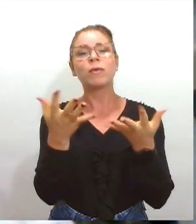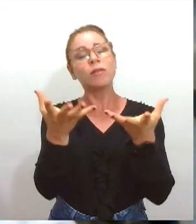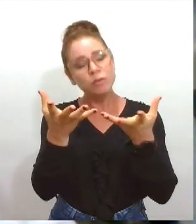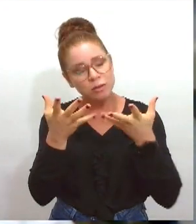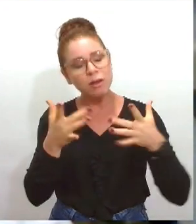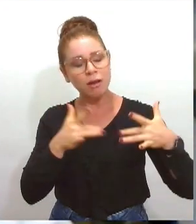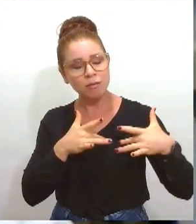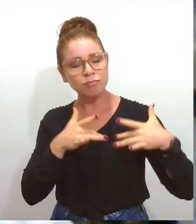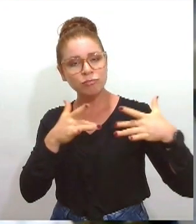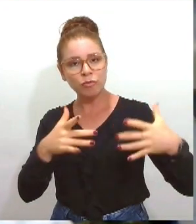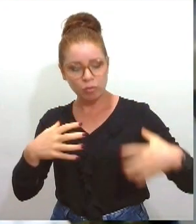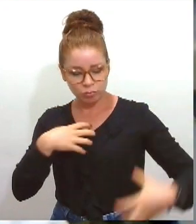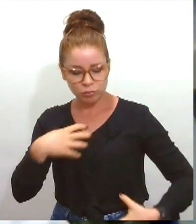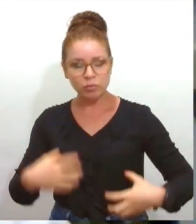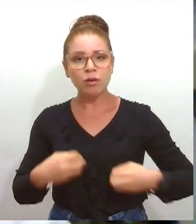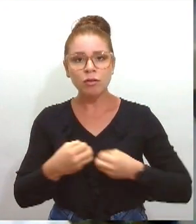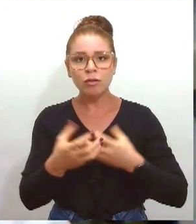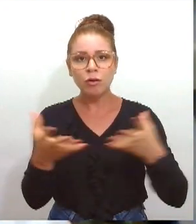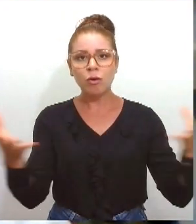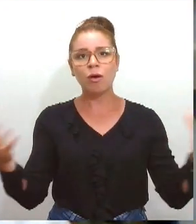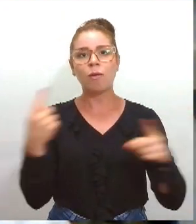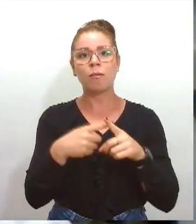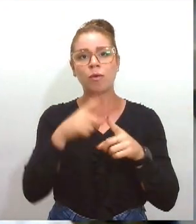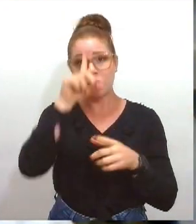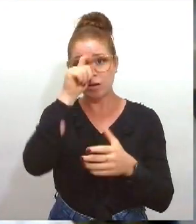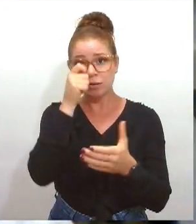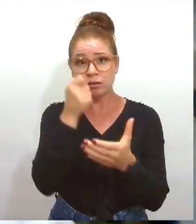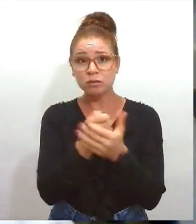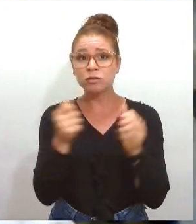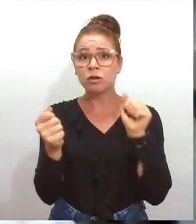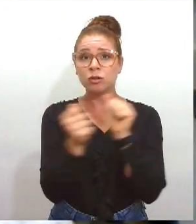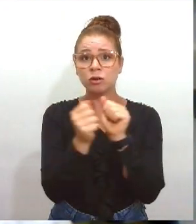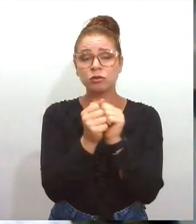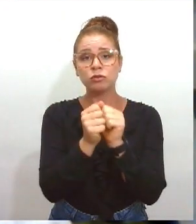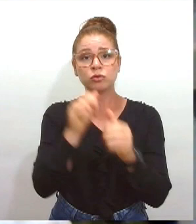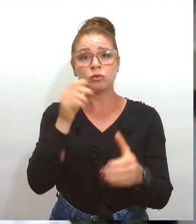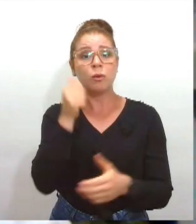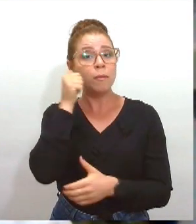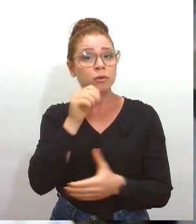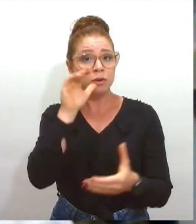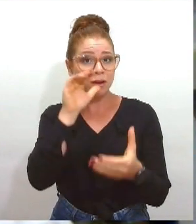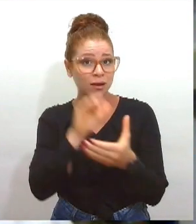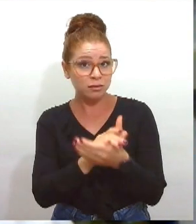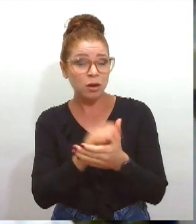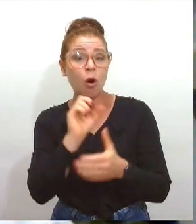essa decisão cabe ao cônjuge ou parentes até segundo grau. Então